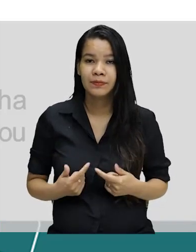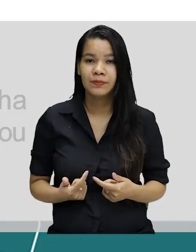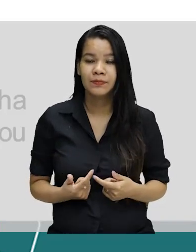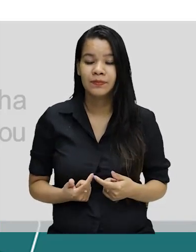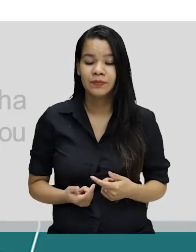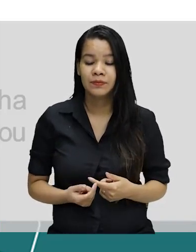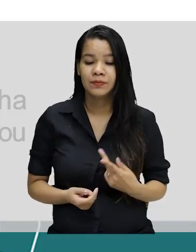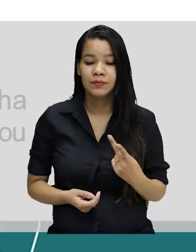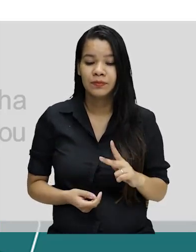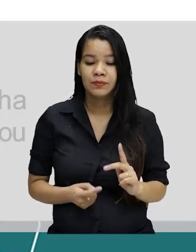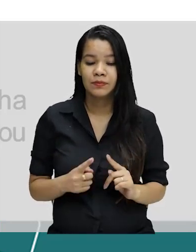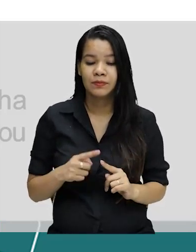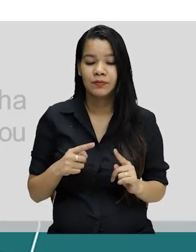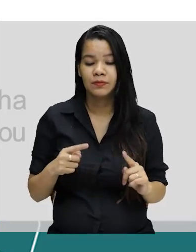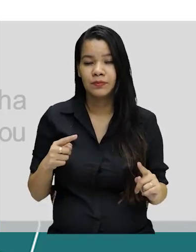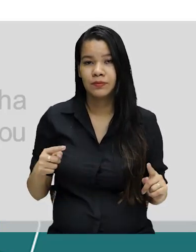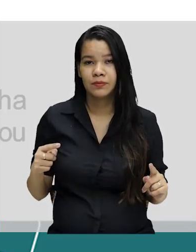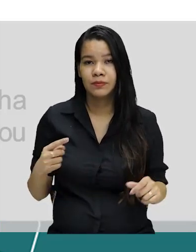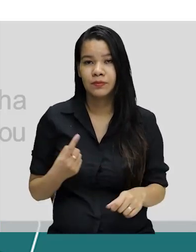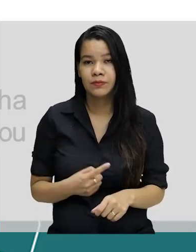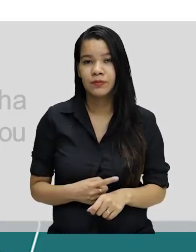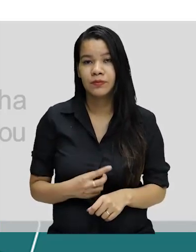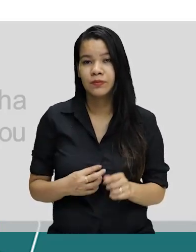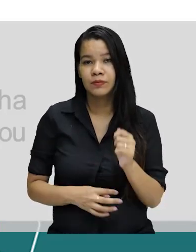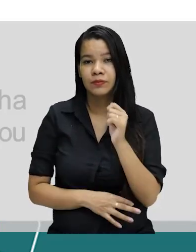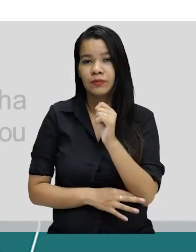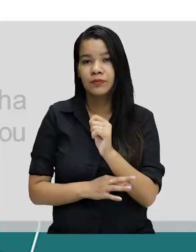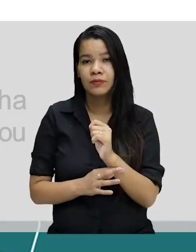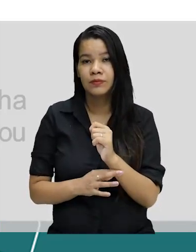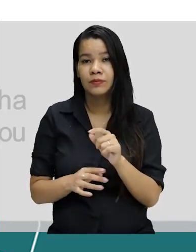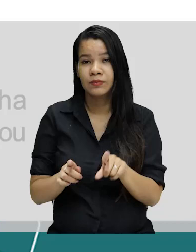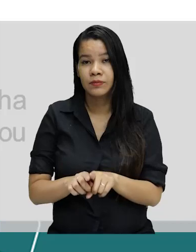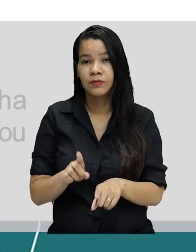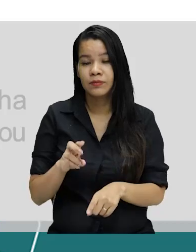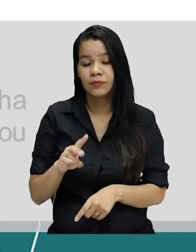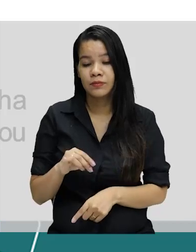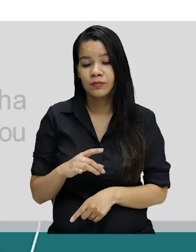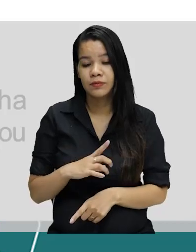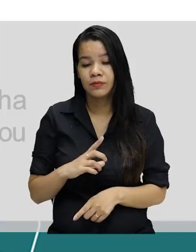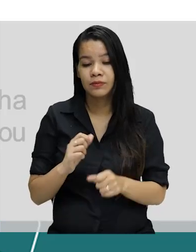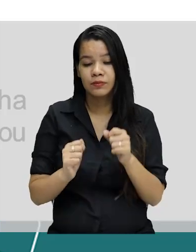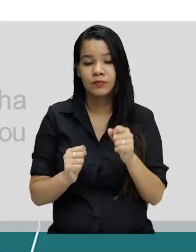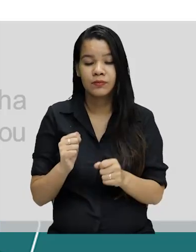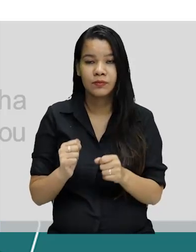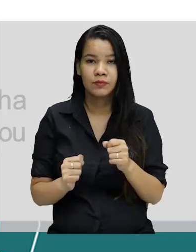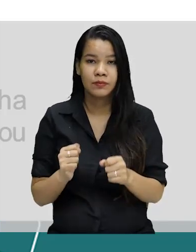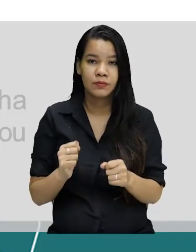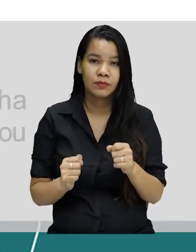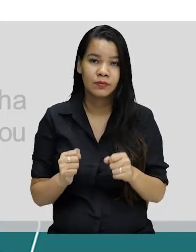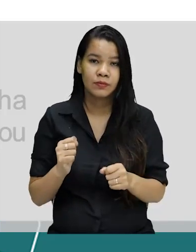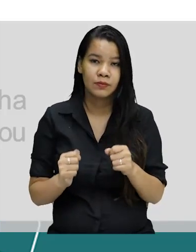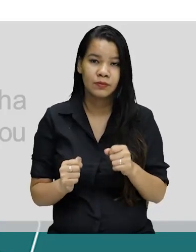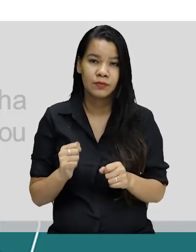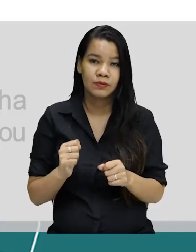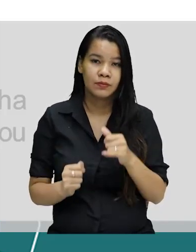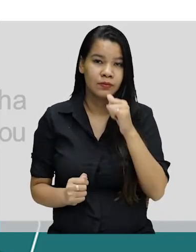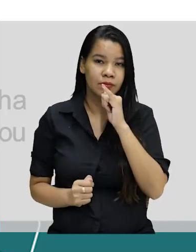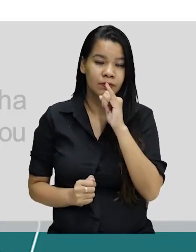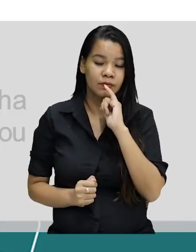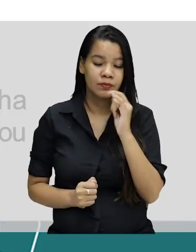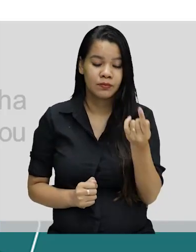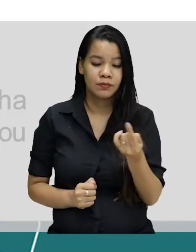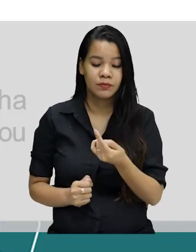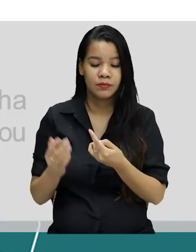certo, a essas variações de temperatura. Também você vai estar dirigindo o automóvel, né? Pode estar, por exemplo, aqui no